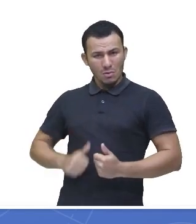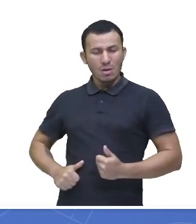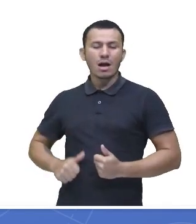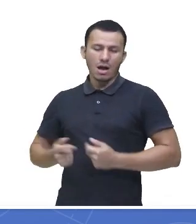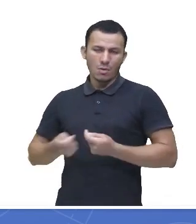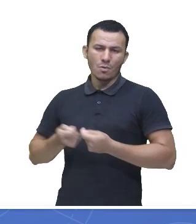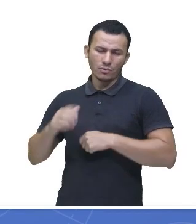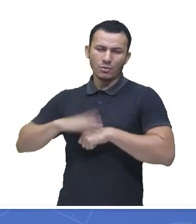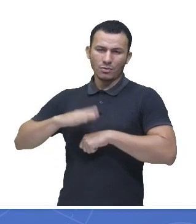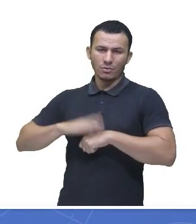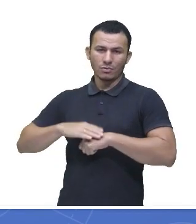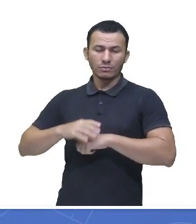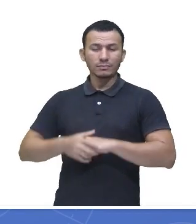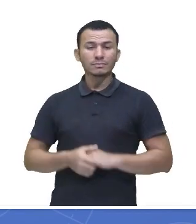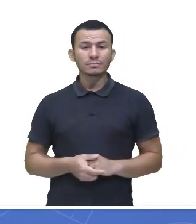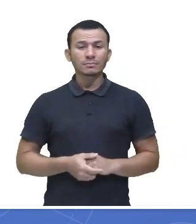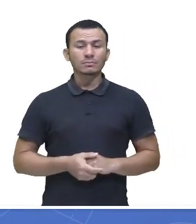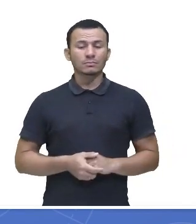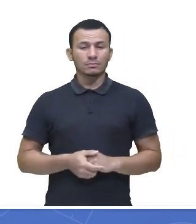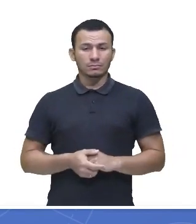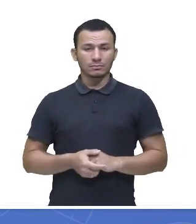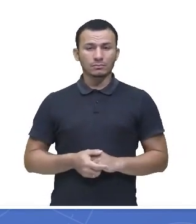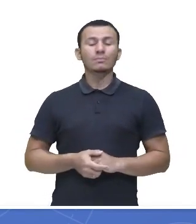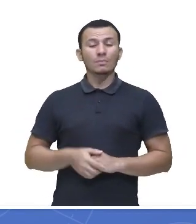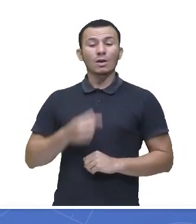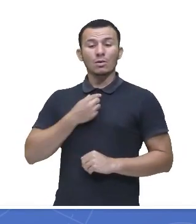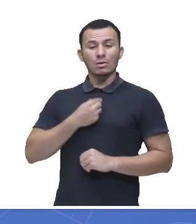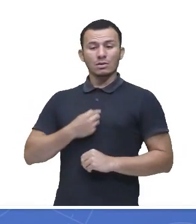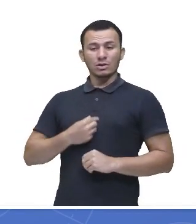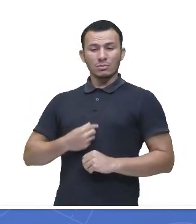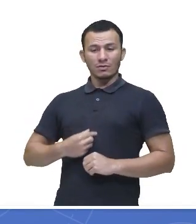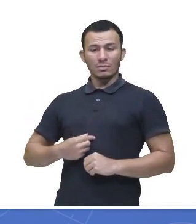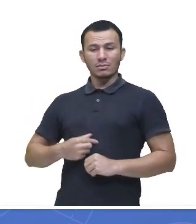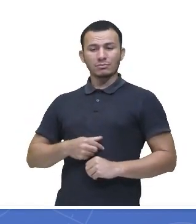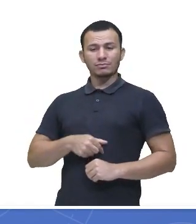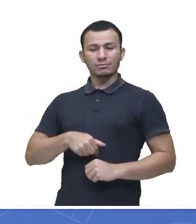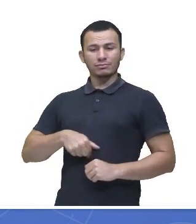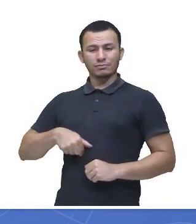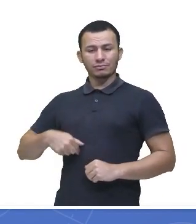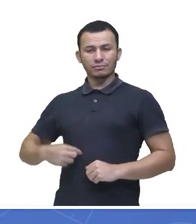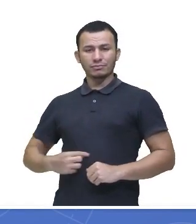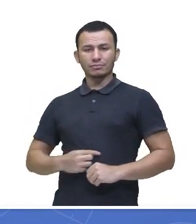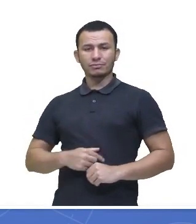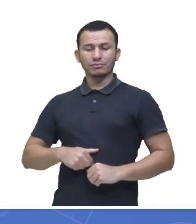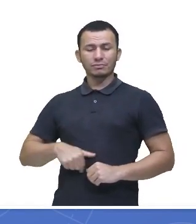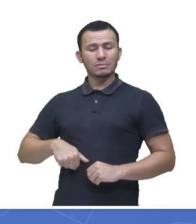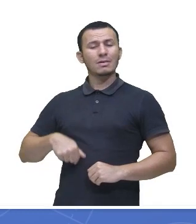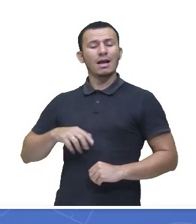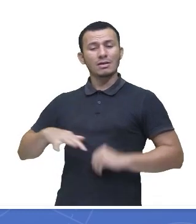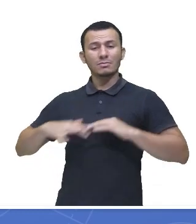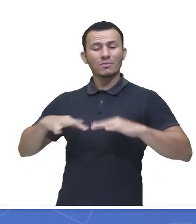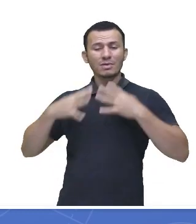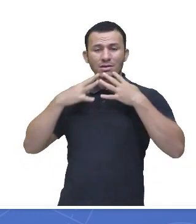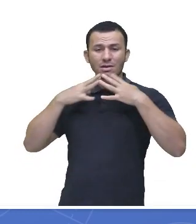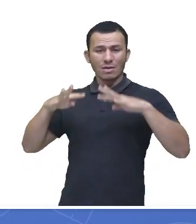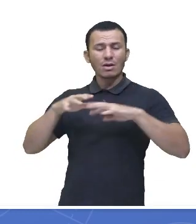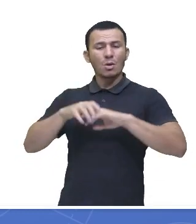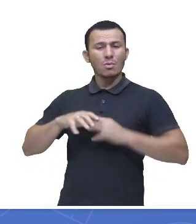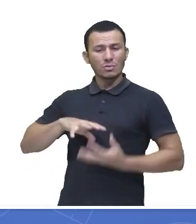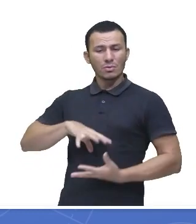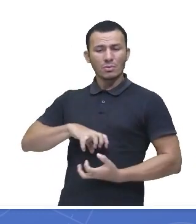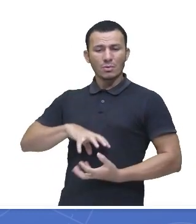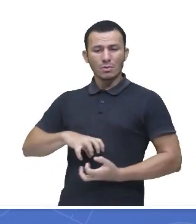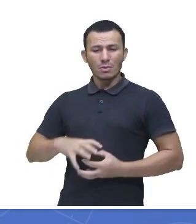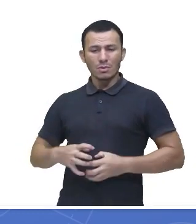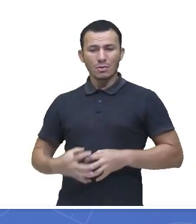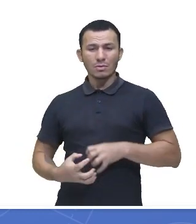movimentos peristálticos, que são movimentos involuntários, formando assim ondas, que é para todo o alimento, no caso aí o bolo